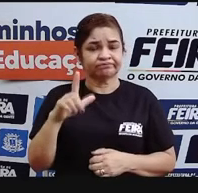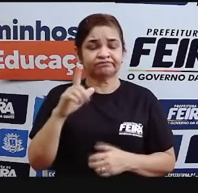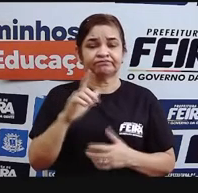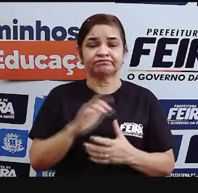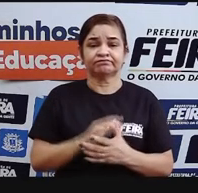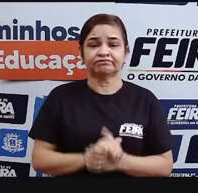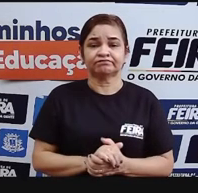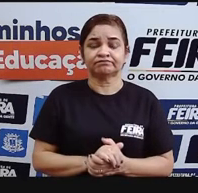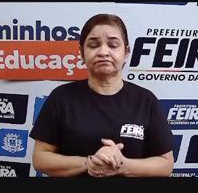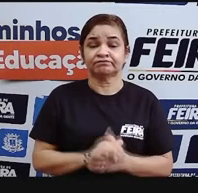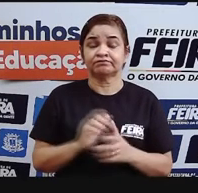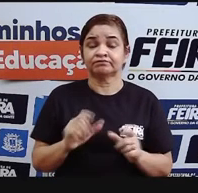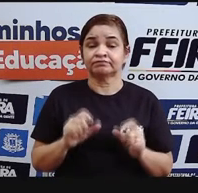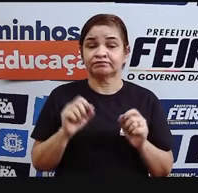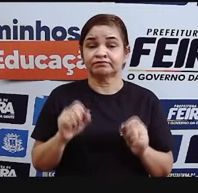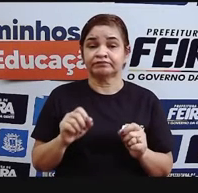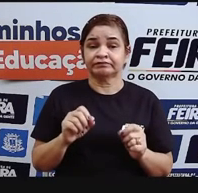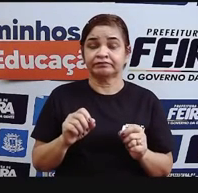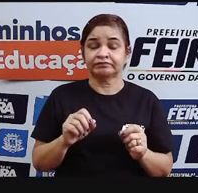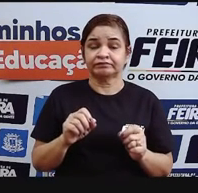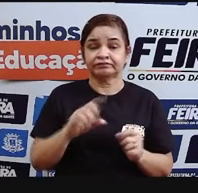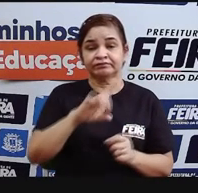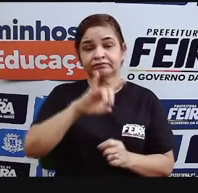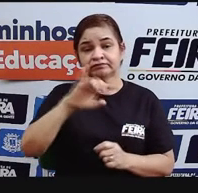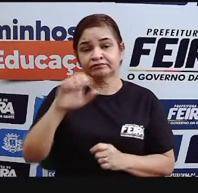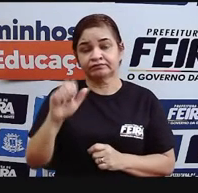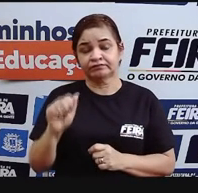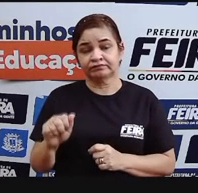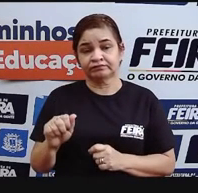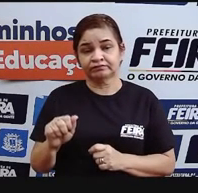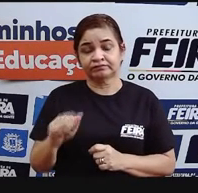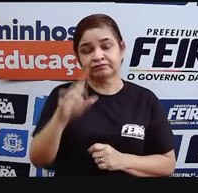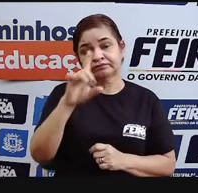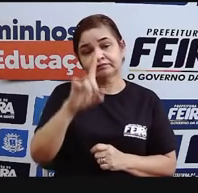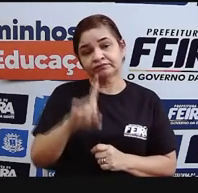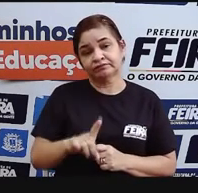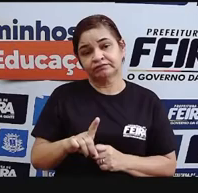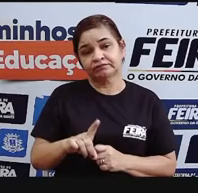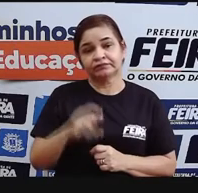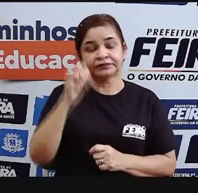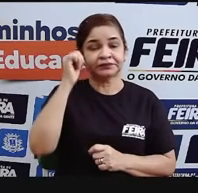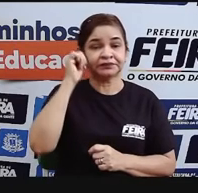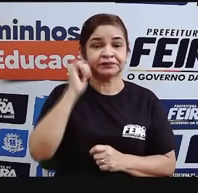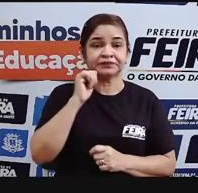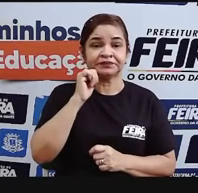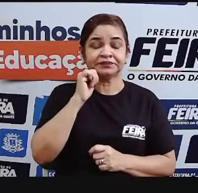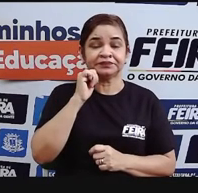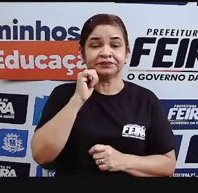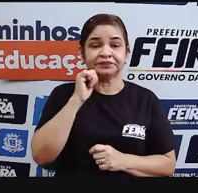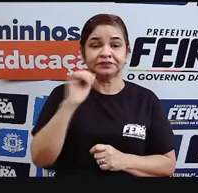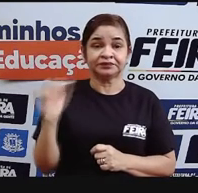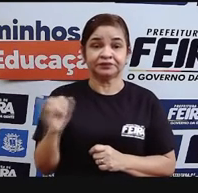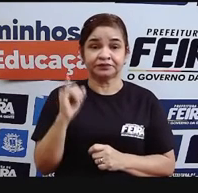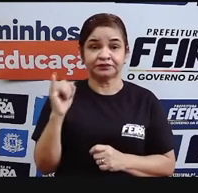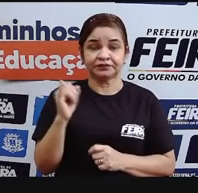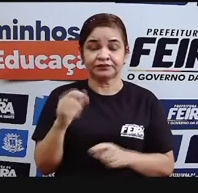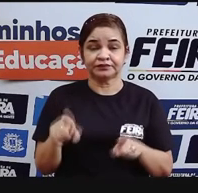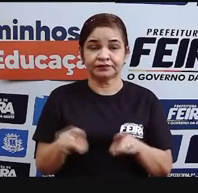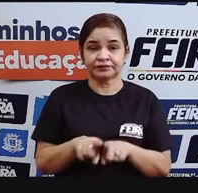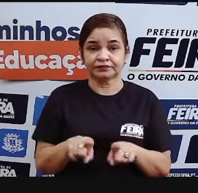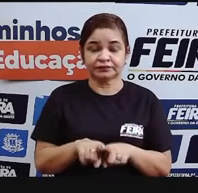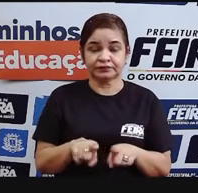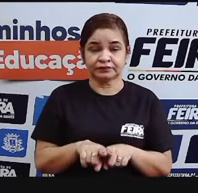reconhecida como uma luta das mulheres pelos direitos iguais, principalmente